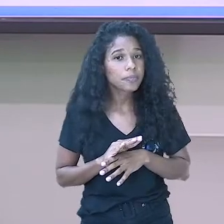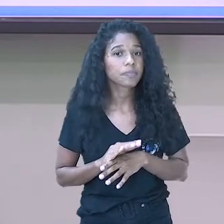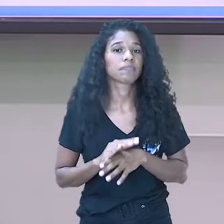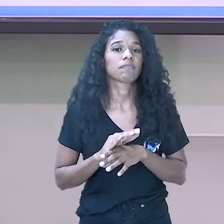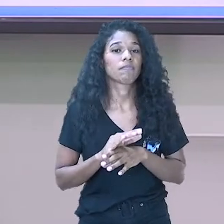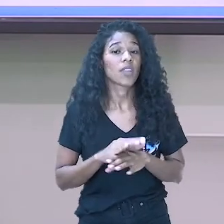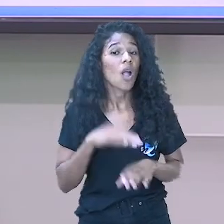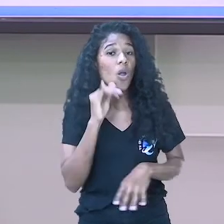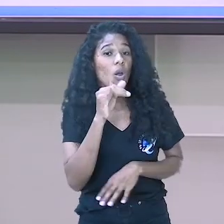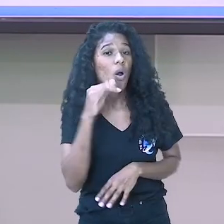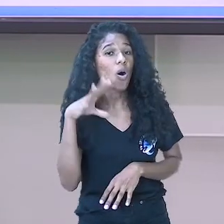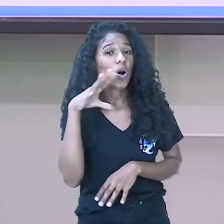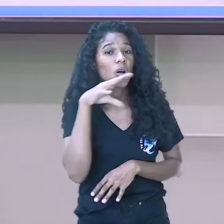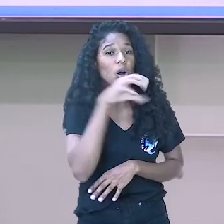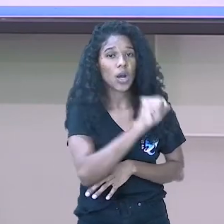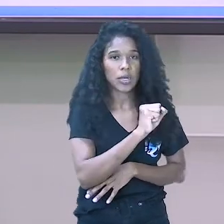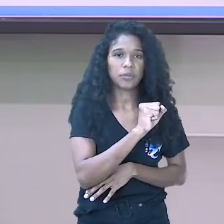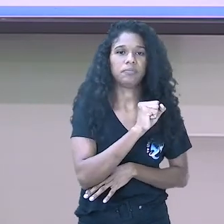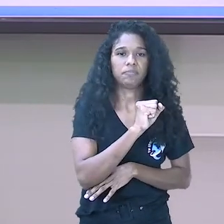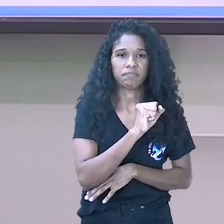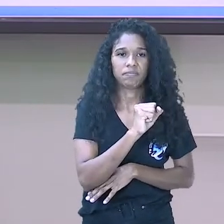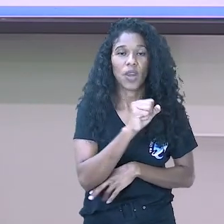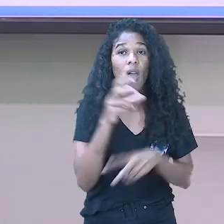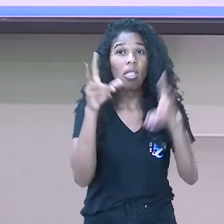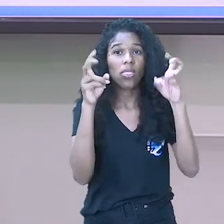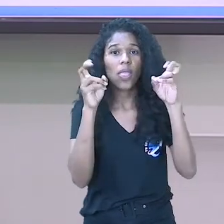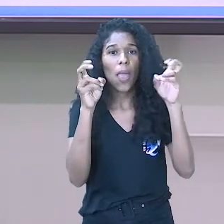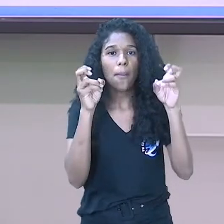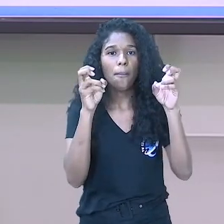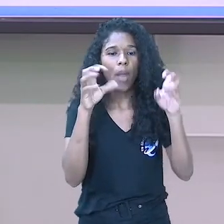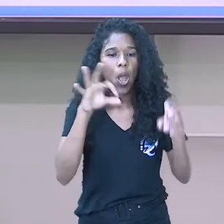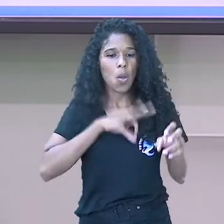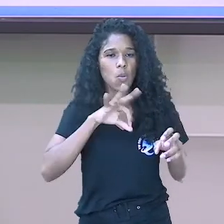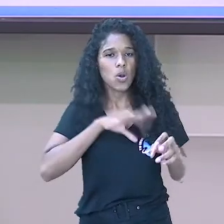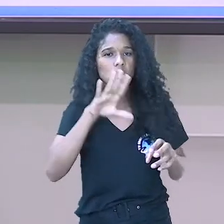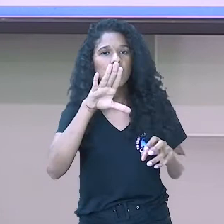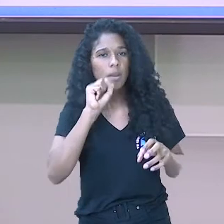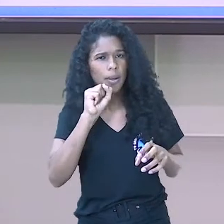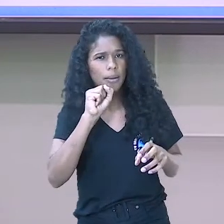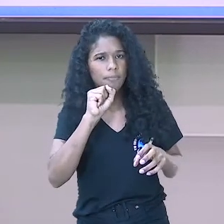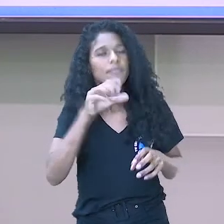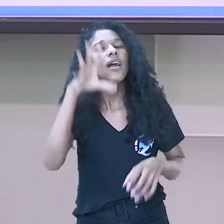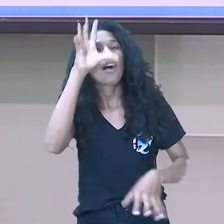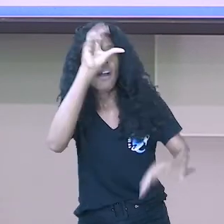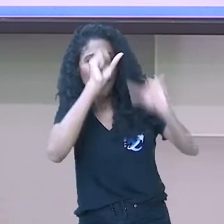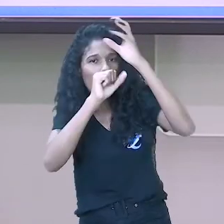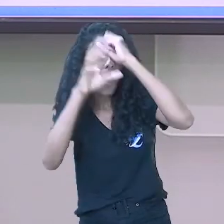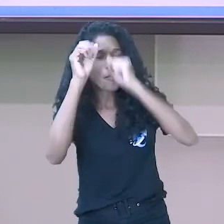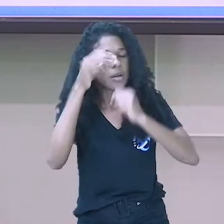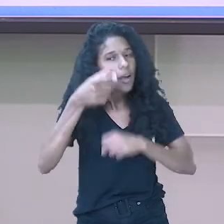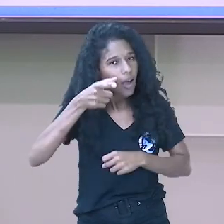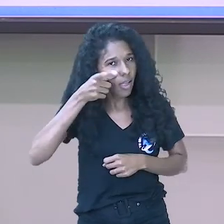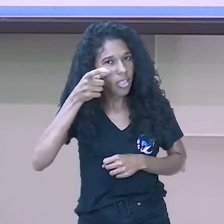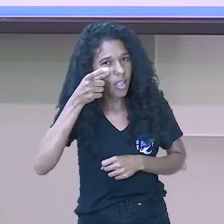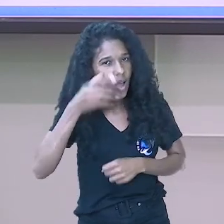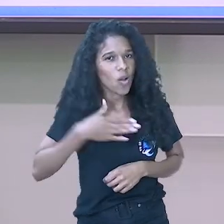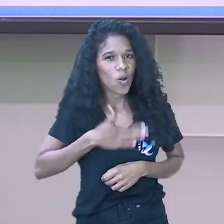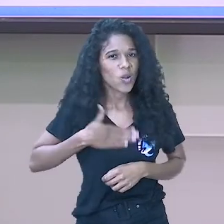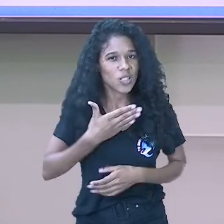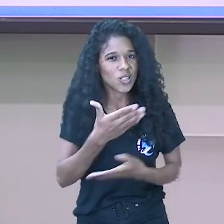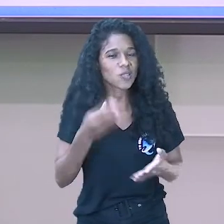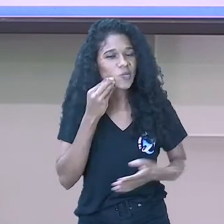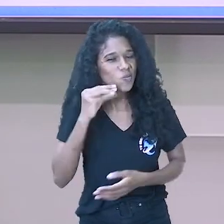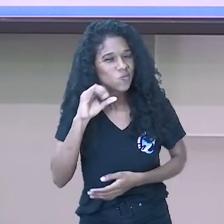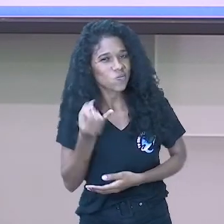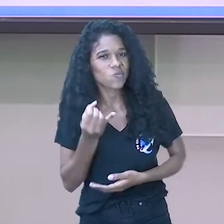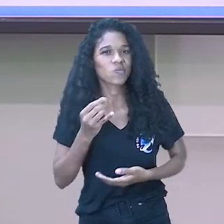título da crônica é Aprenda a Chamar a Polícia. Uma crônica muito interessante e eu gostaria que vocês apreciassem esse